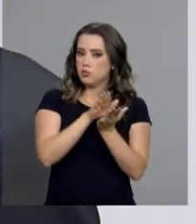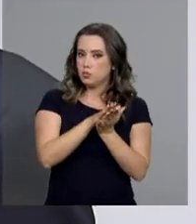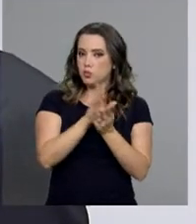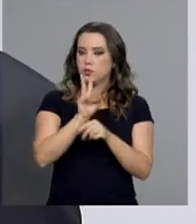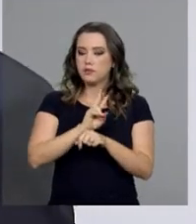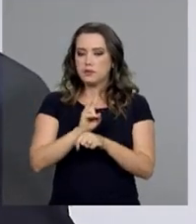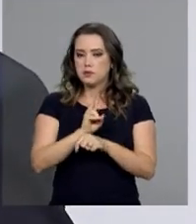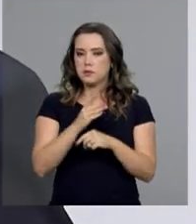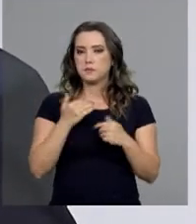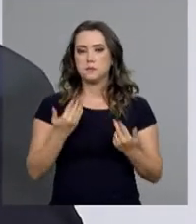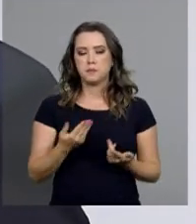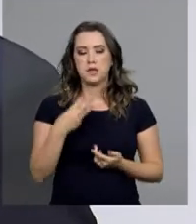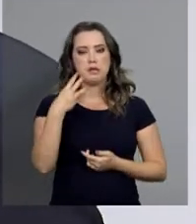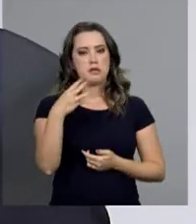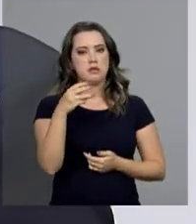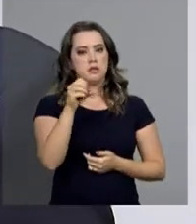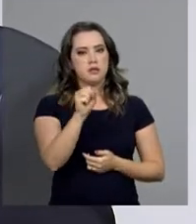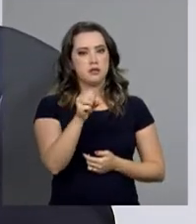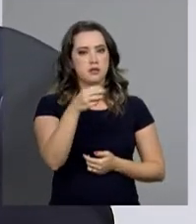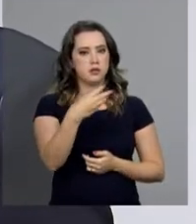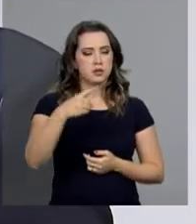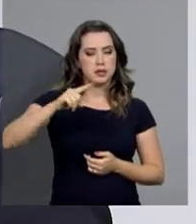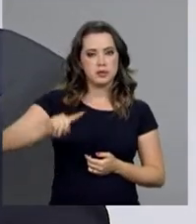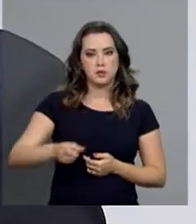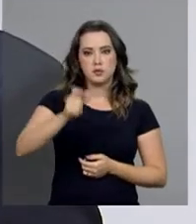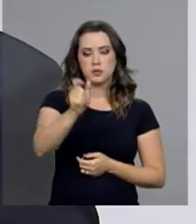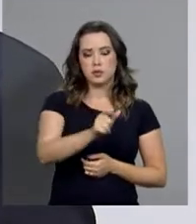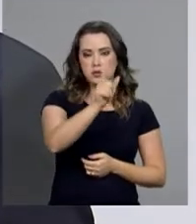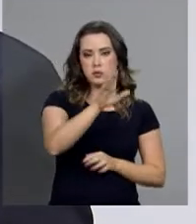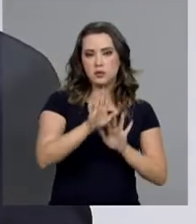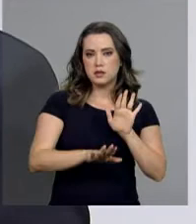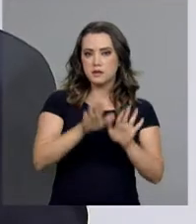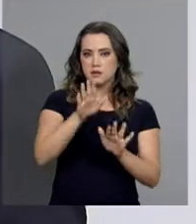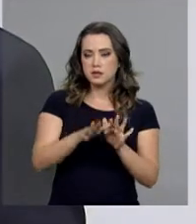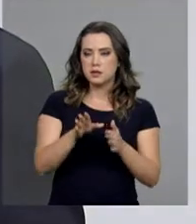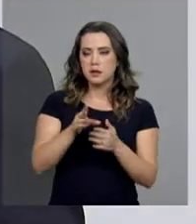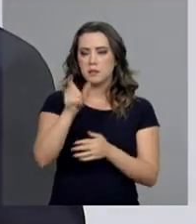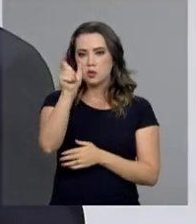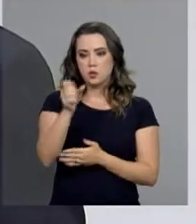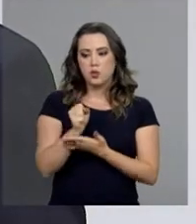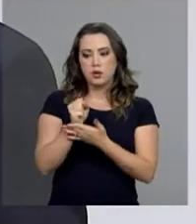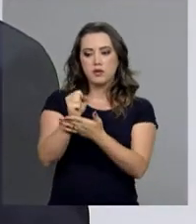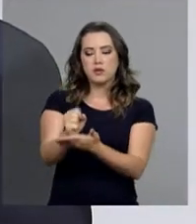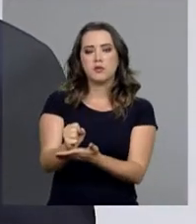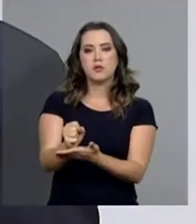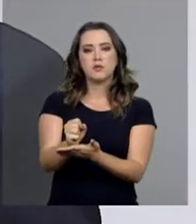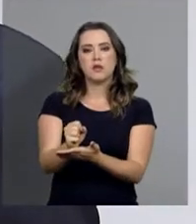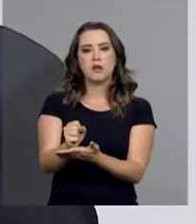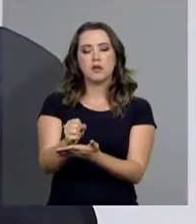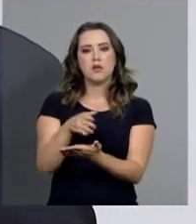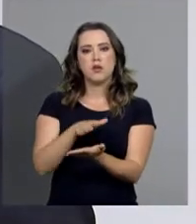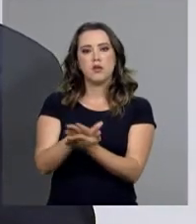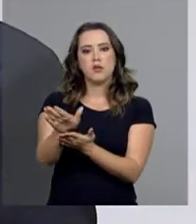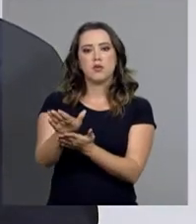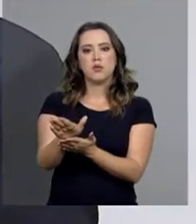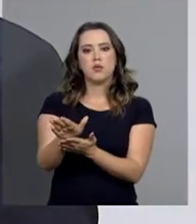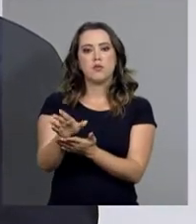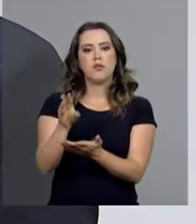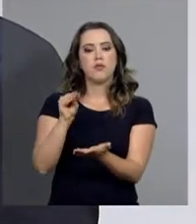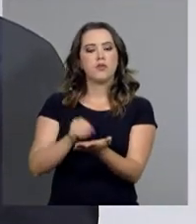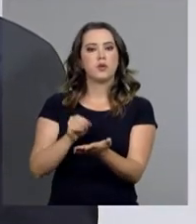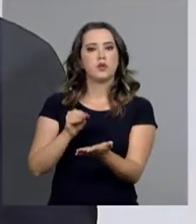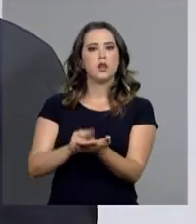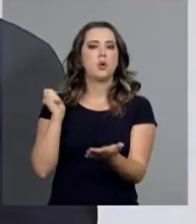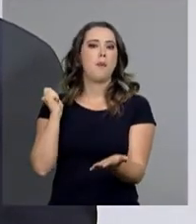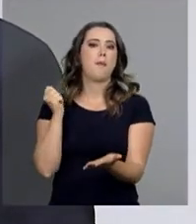383 mil contribuintes eles são normalmente contribuintes que entregam a declaração de imposto de renda pessoa física com imposto a pagar e